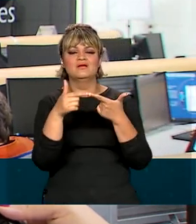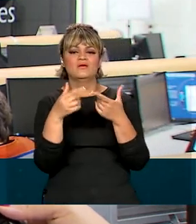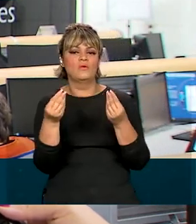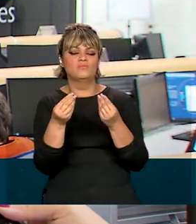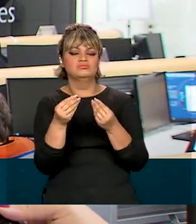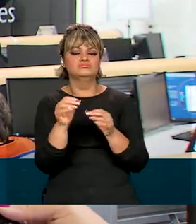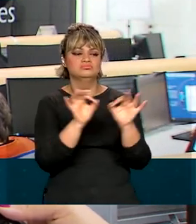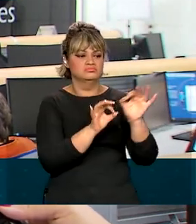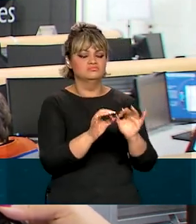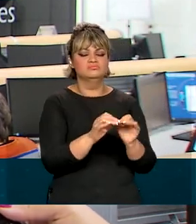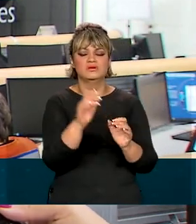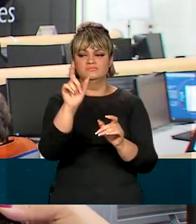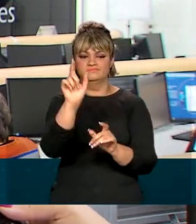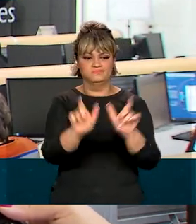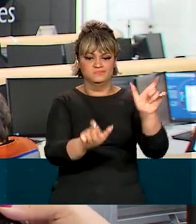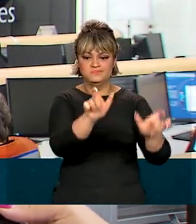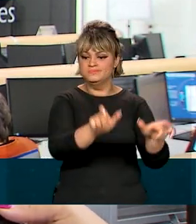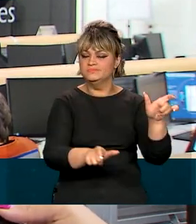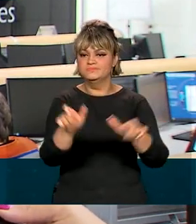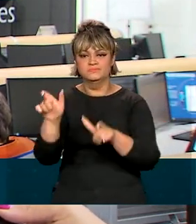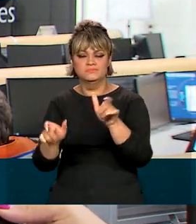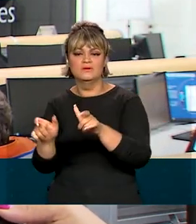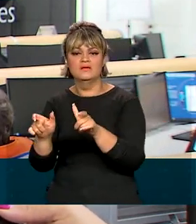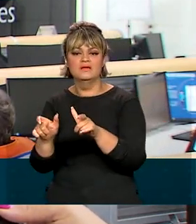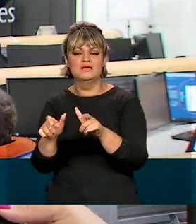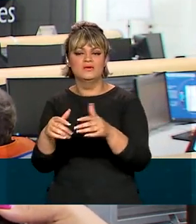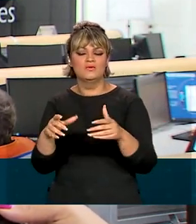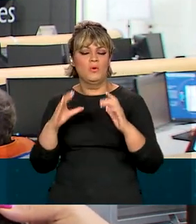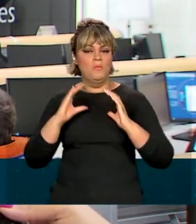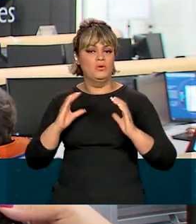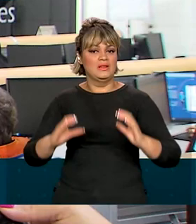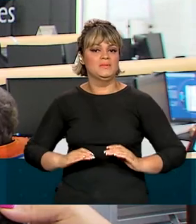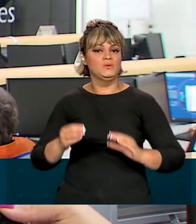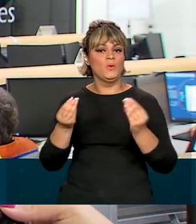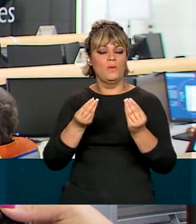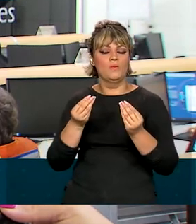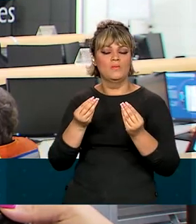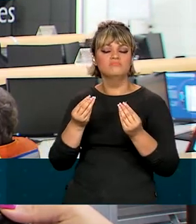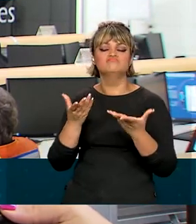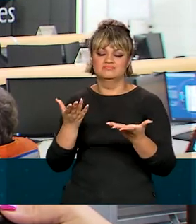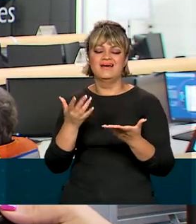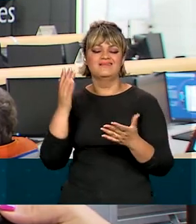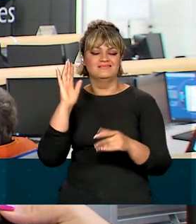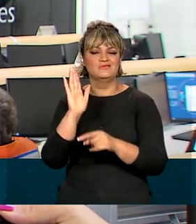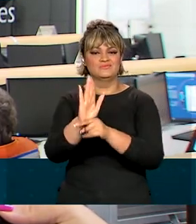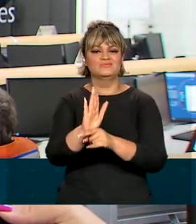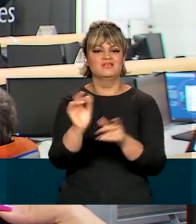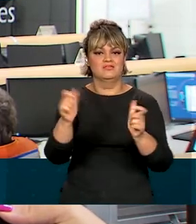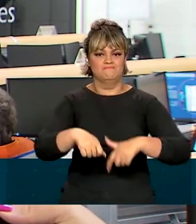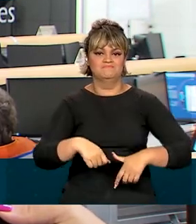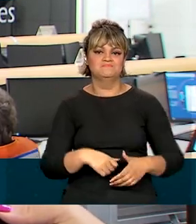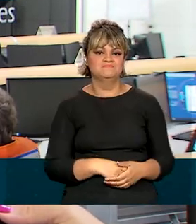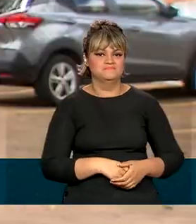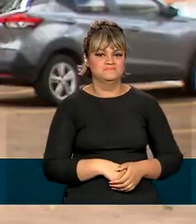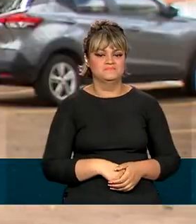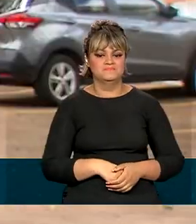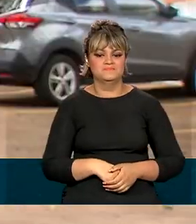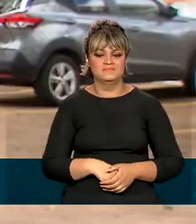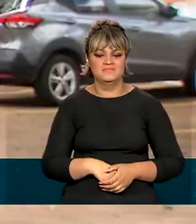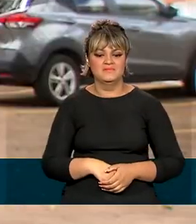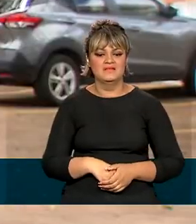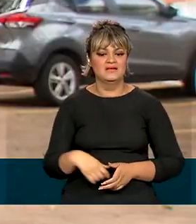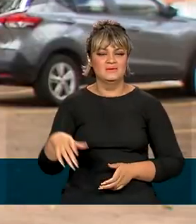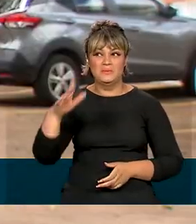maneira coordenada e saibam como agir sempre de uma maneira para otimizar a atuação junto à nossa população. Com